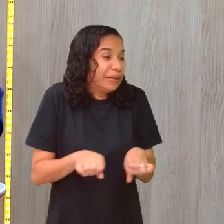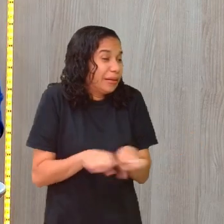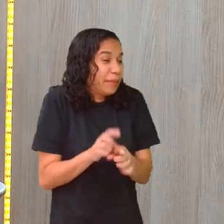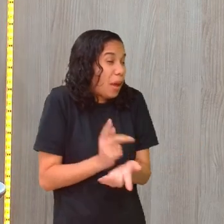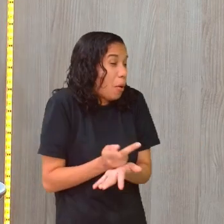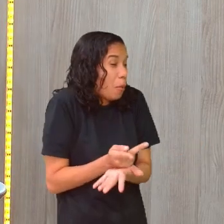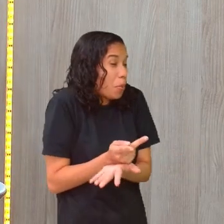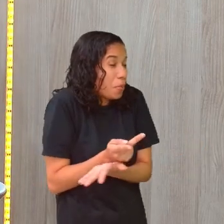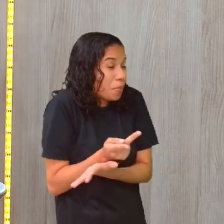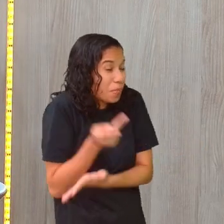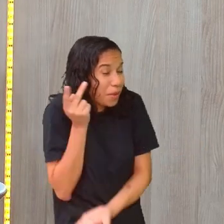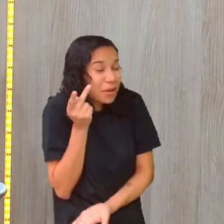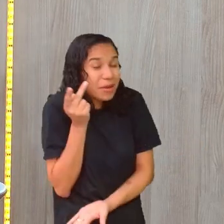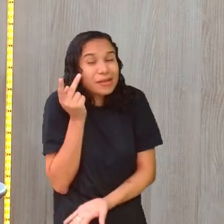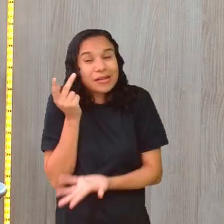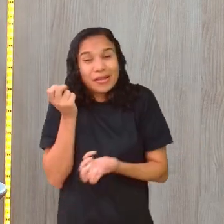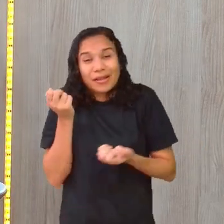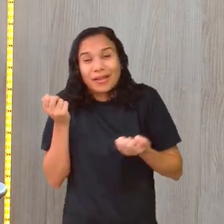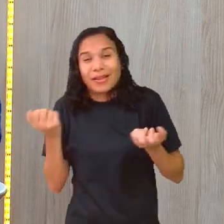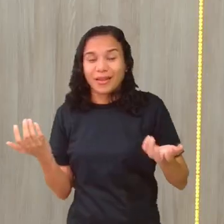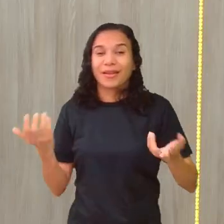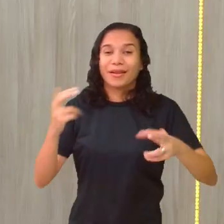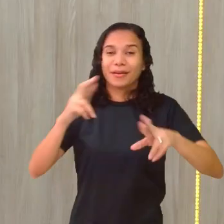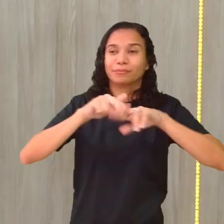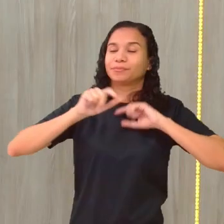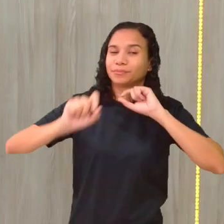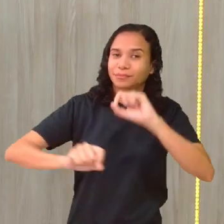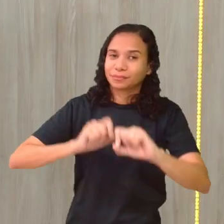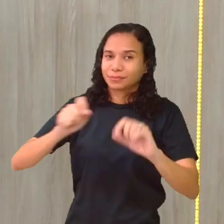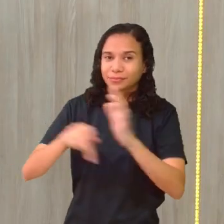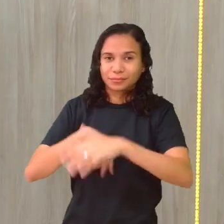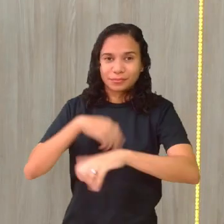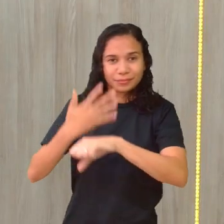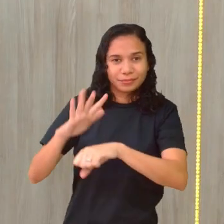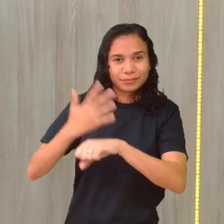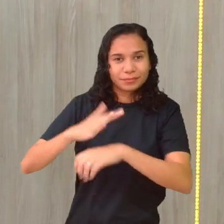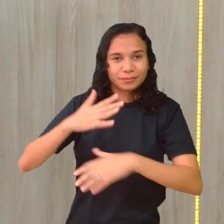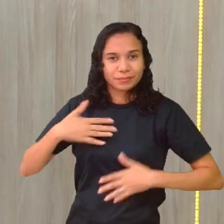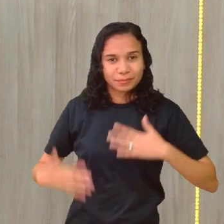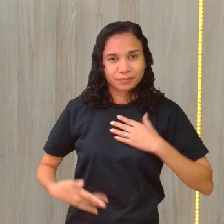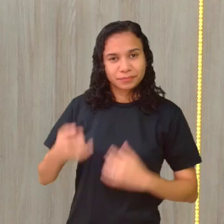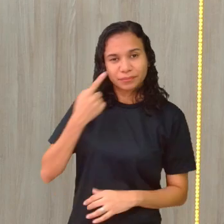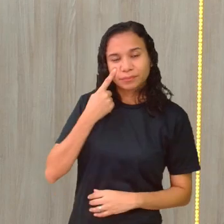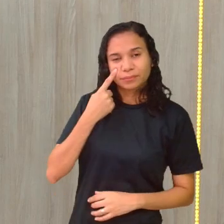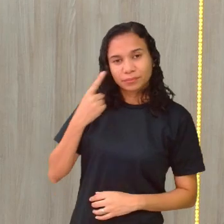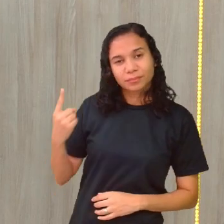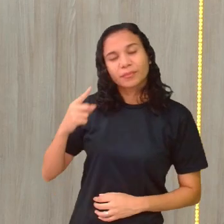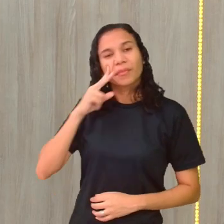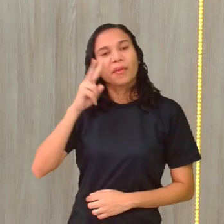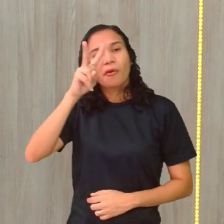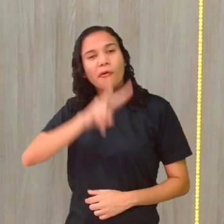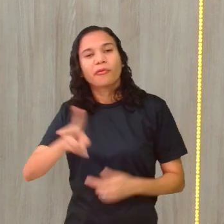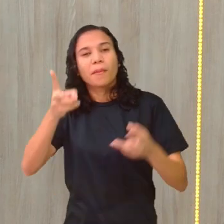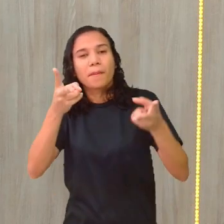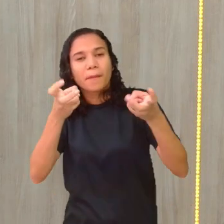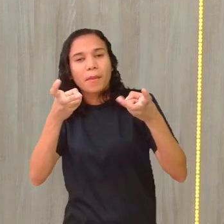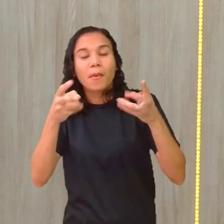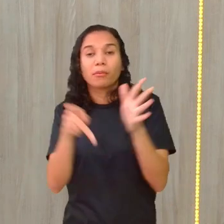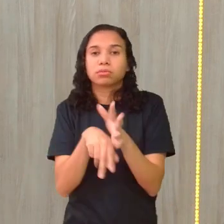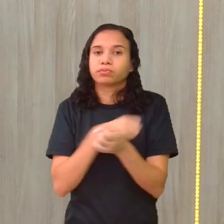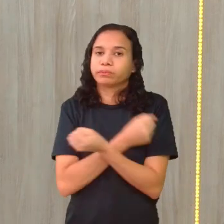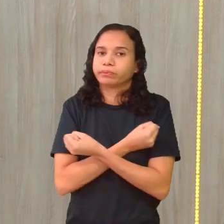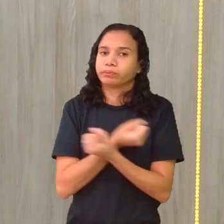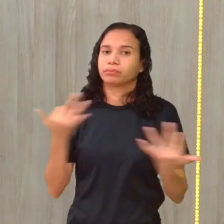quando. E aí, nessas práticas corporais de aventura, vocês vão ver que a maioria